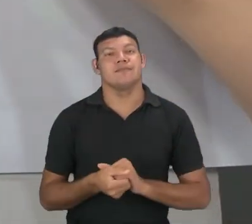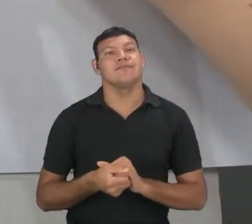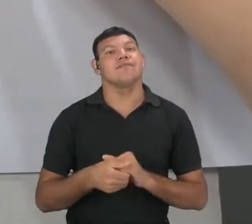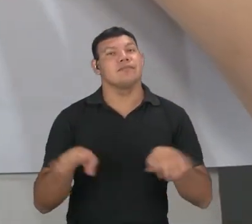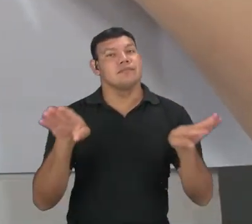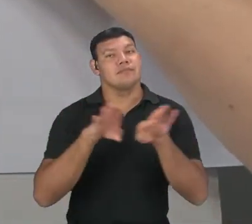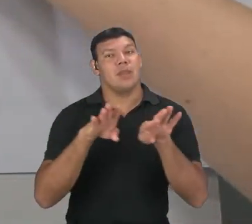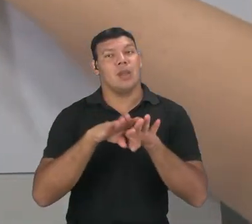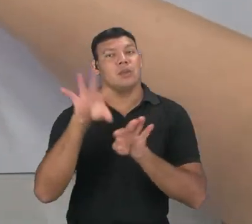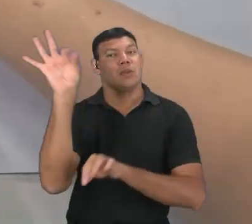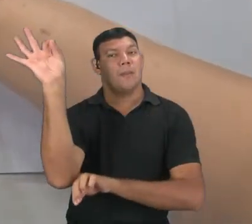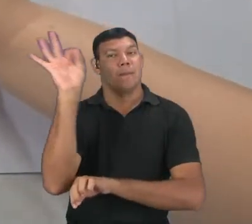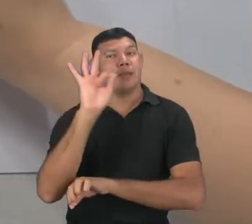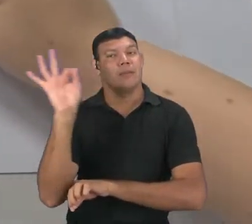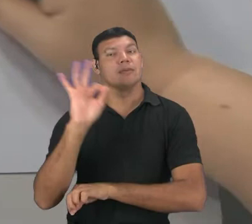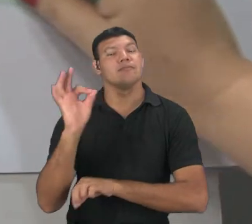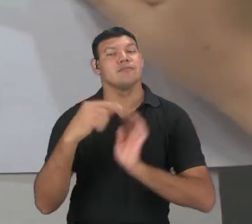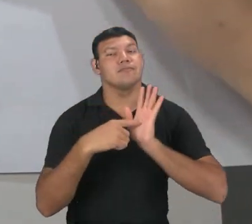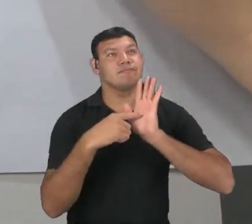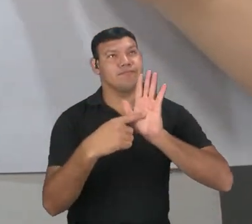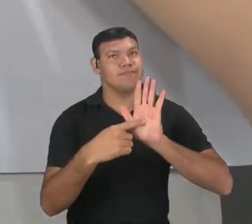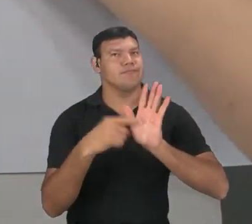ela em porcentagem, ó.